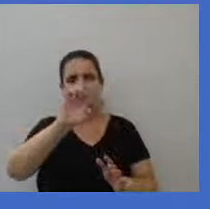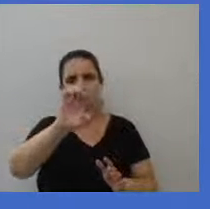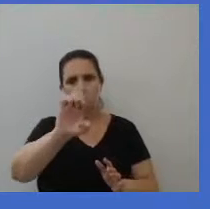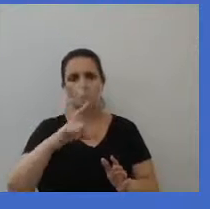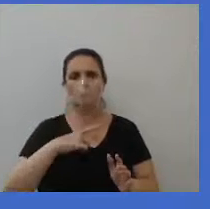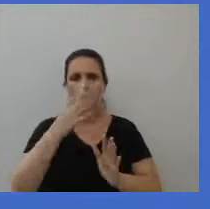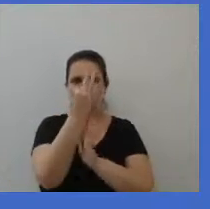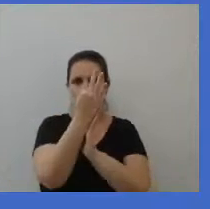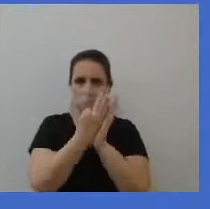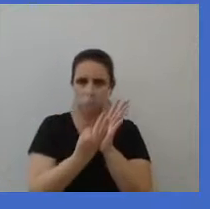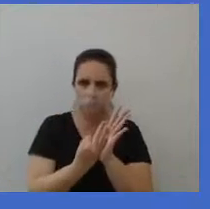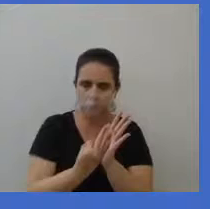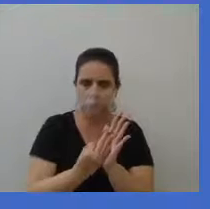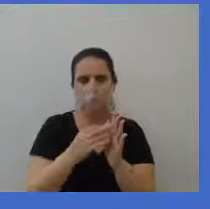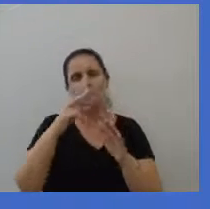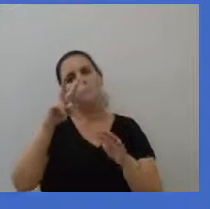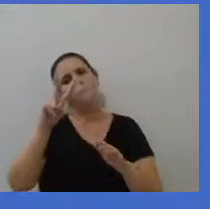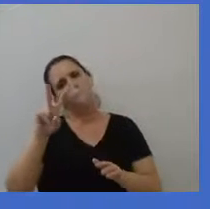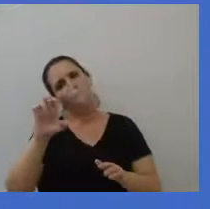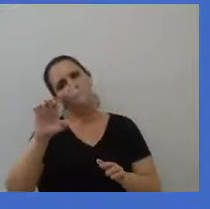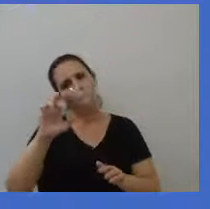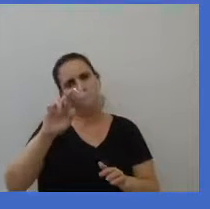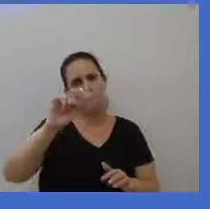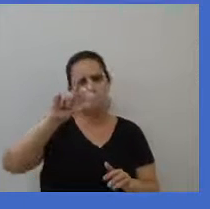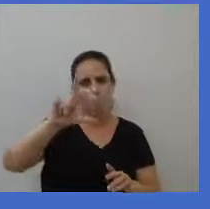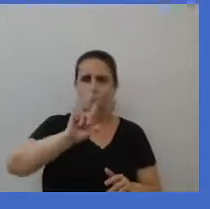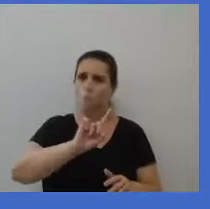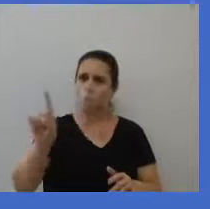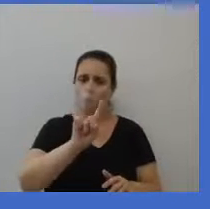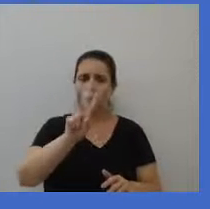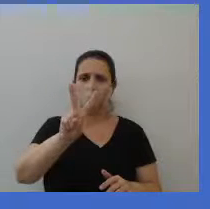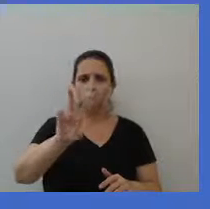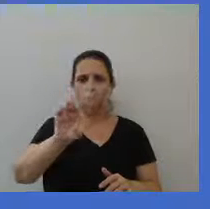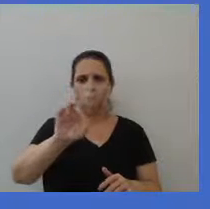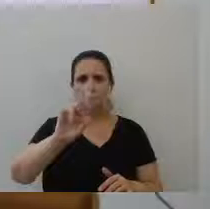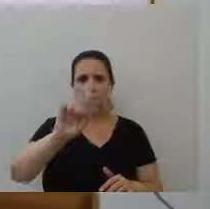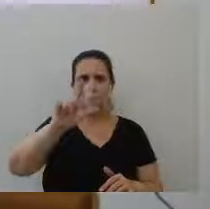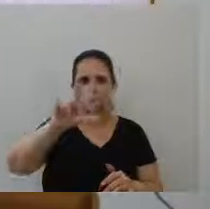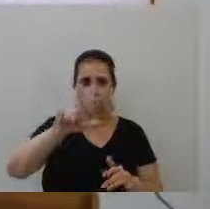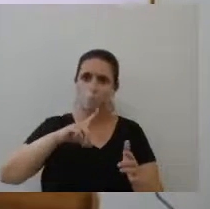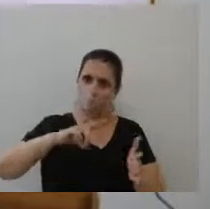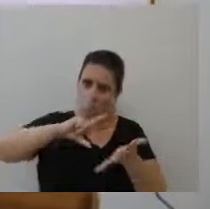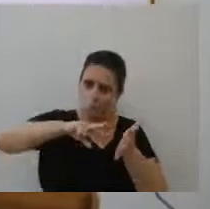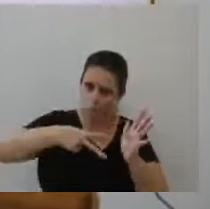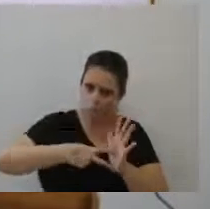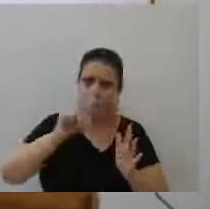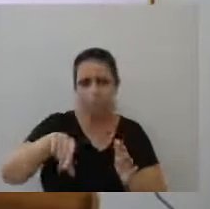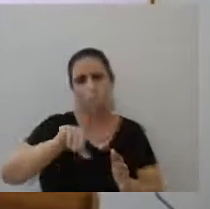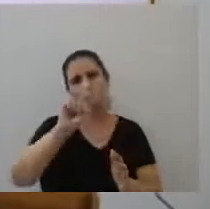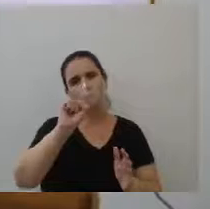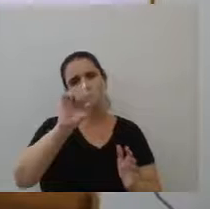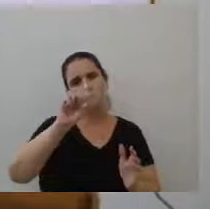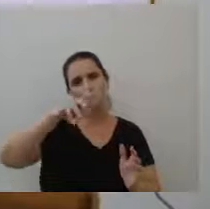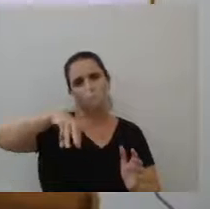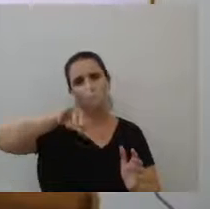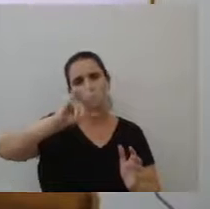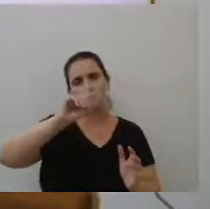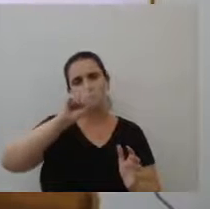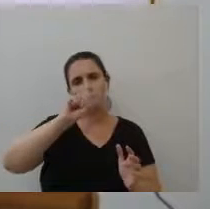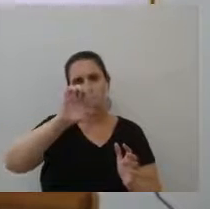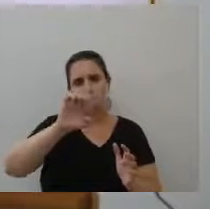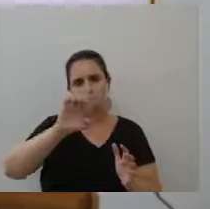um exagero também. Bem, então a charge merece, é útil, nos faz pensar,